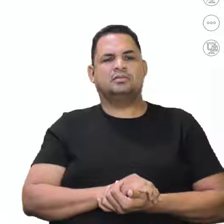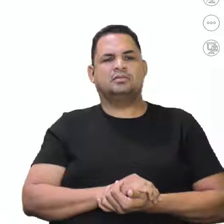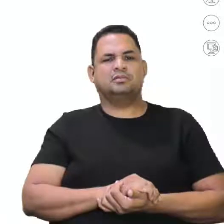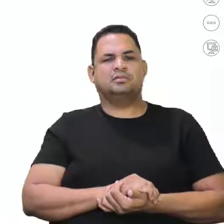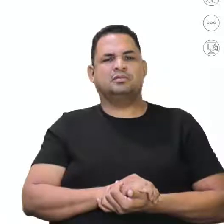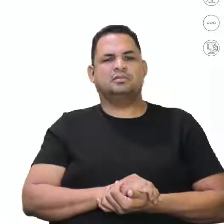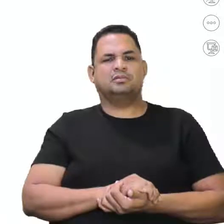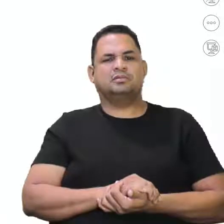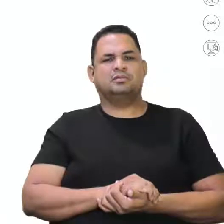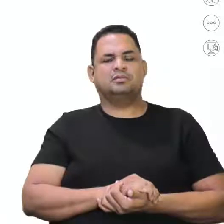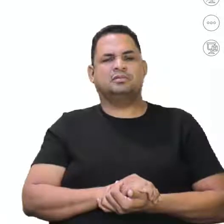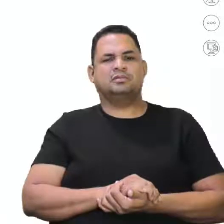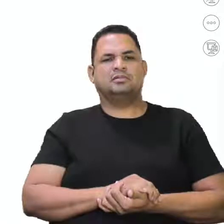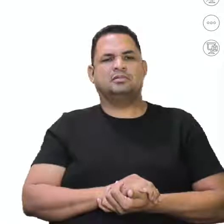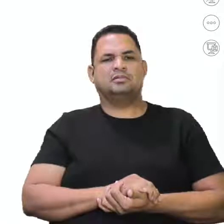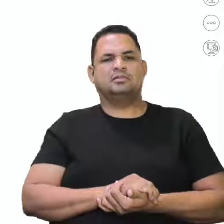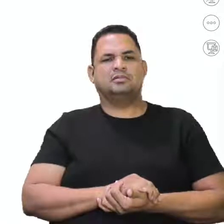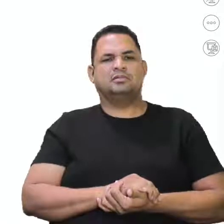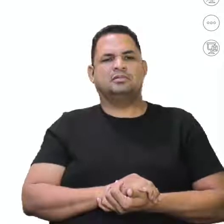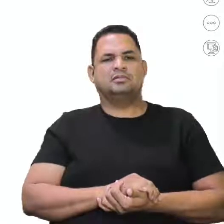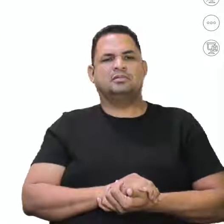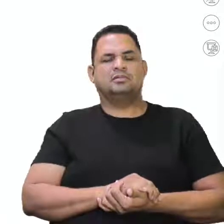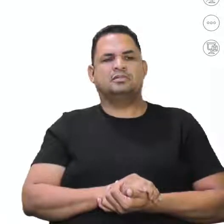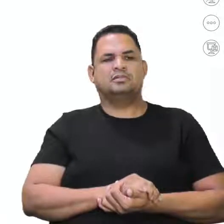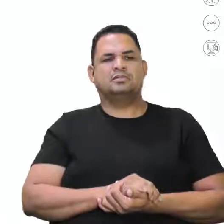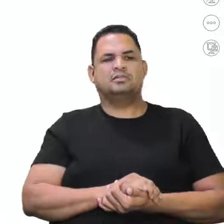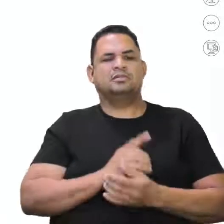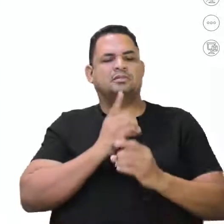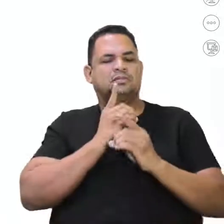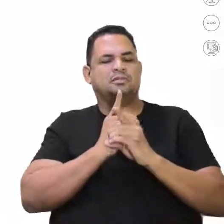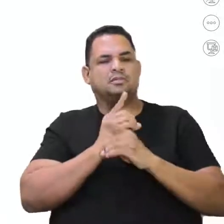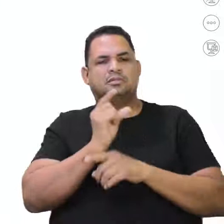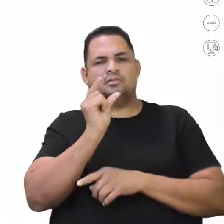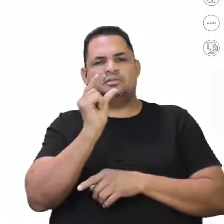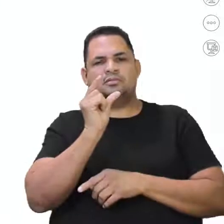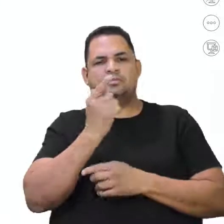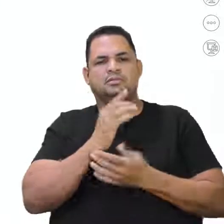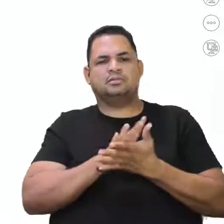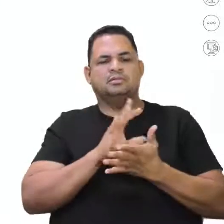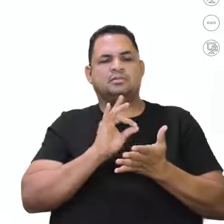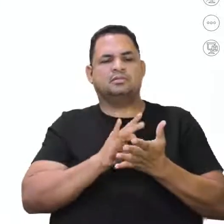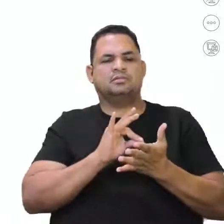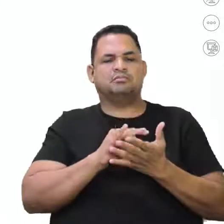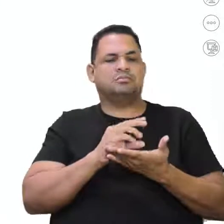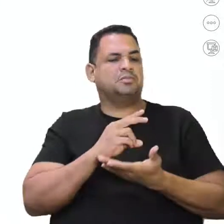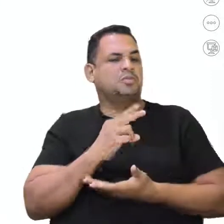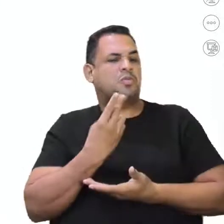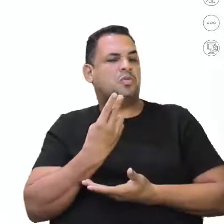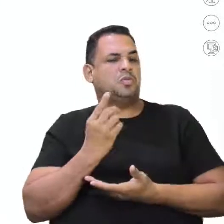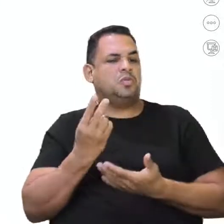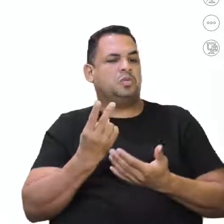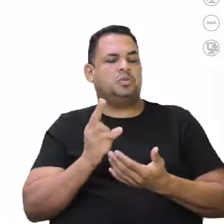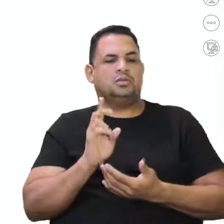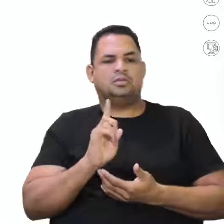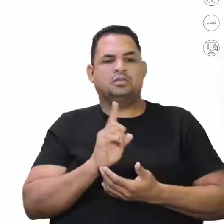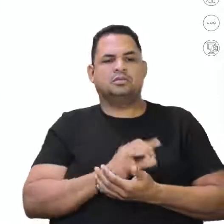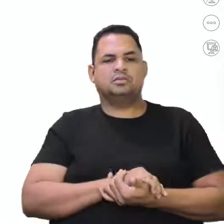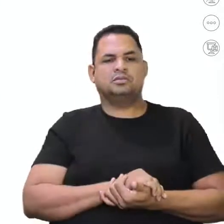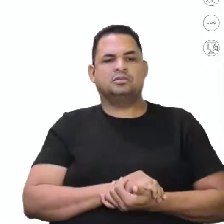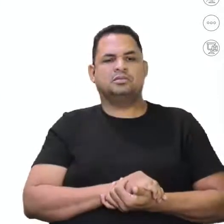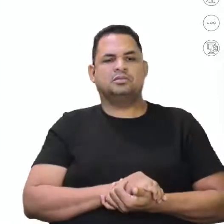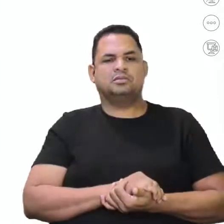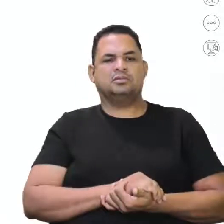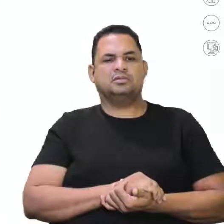a feeling of excitement. Vou tentar achar essa palavra aqui para ver se essa é verdade ou não. Se a ocitocina